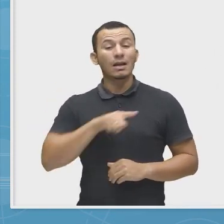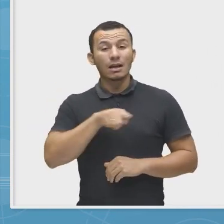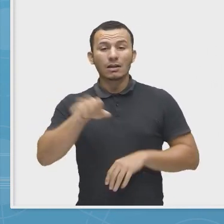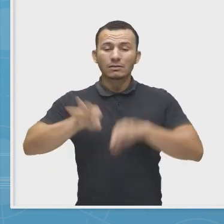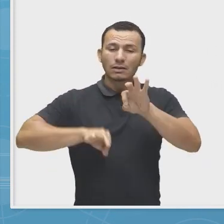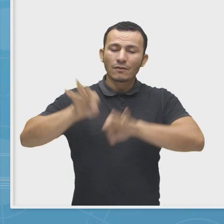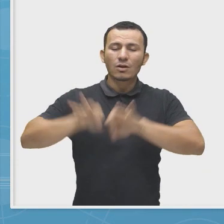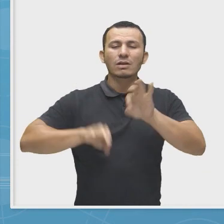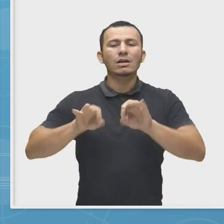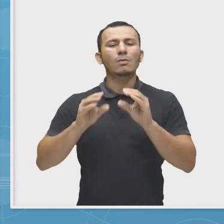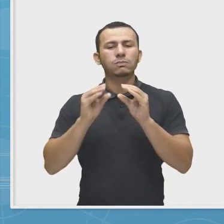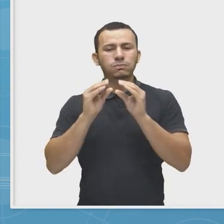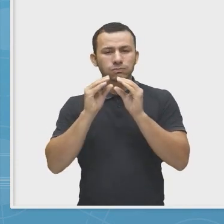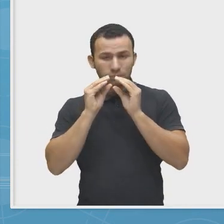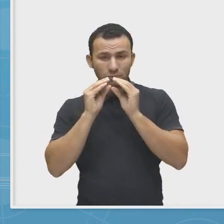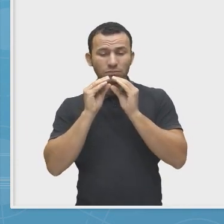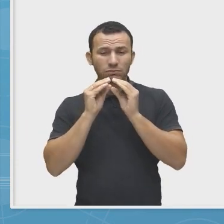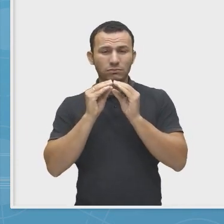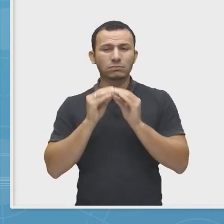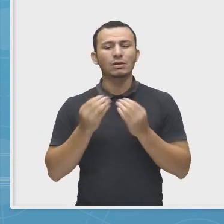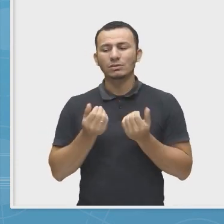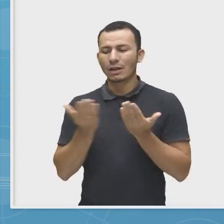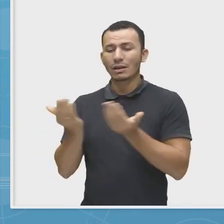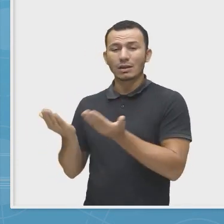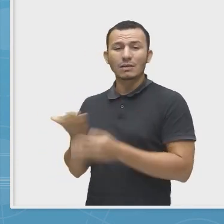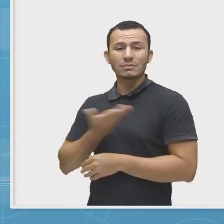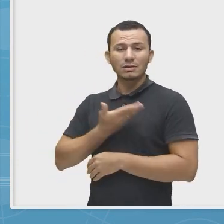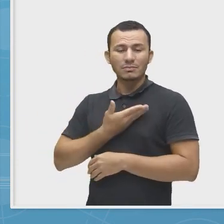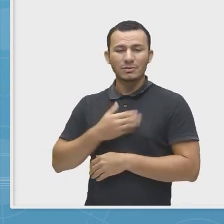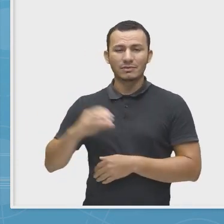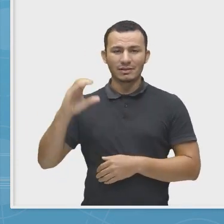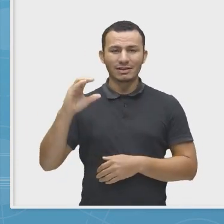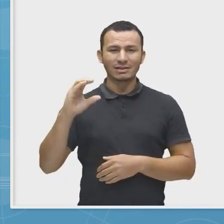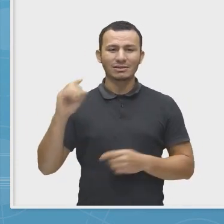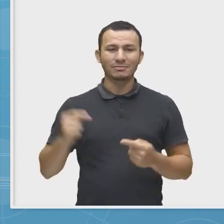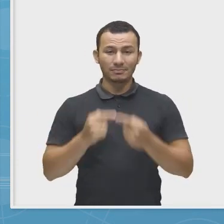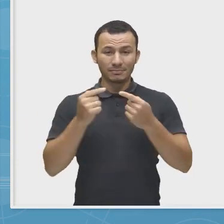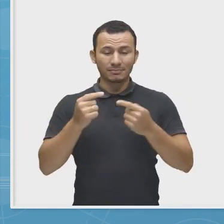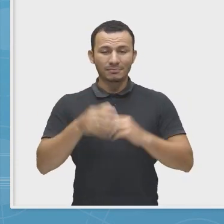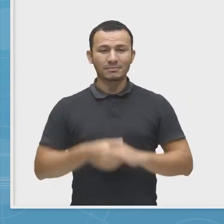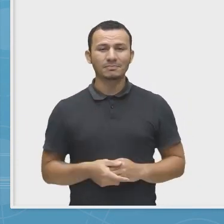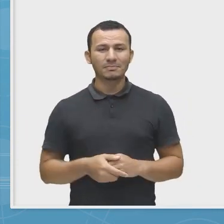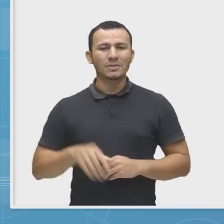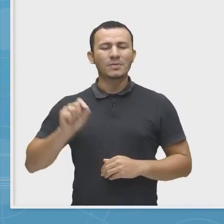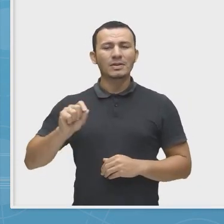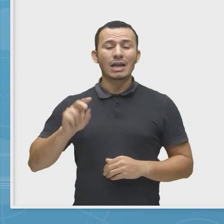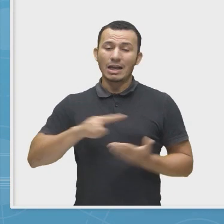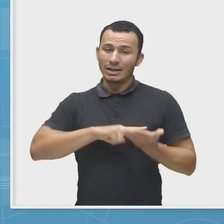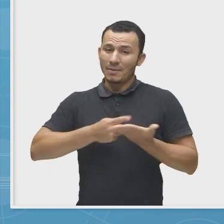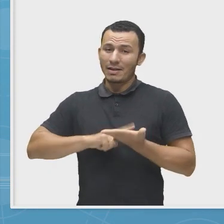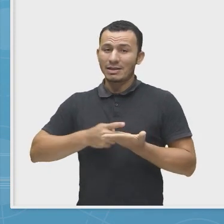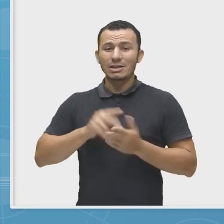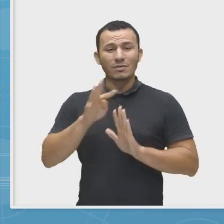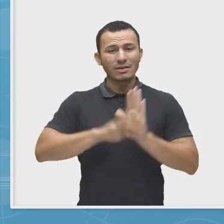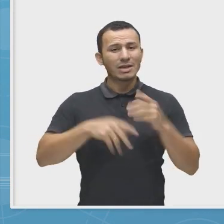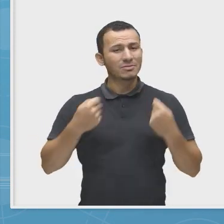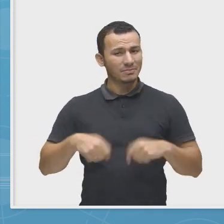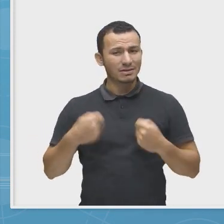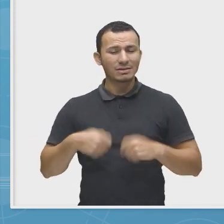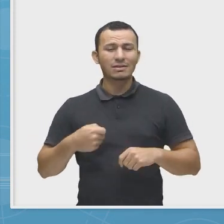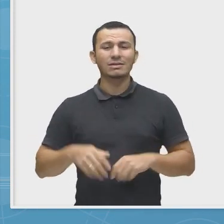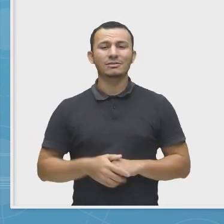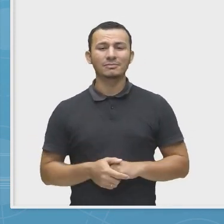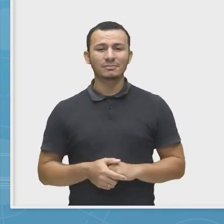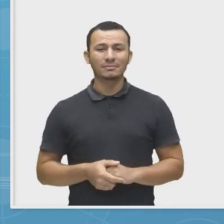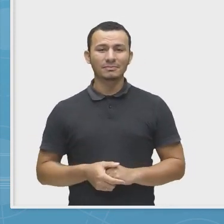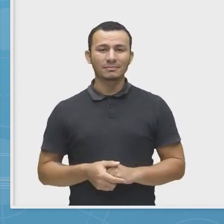preparando aí os sanduíches para os colegas, né? A letra C. Então, isso tem a ver com o quê? Com a interpretação textual e também tem a ver com o